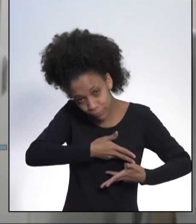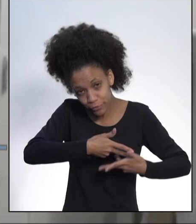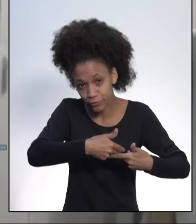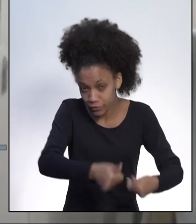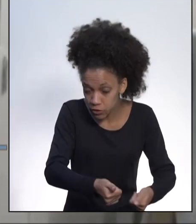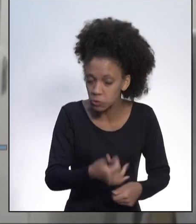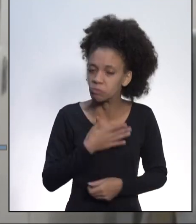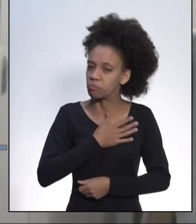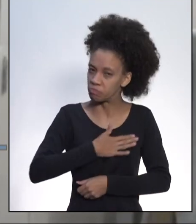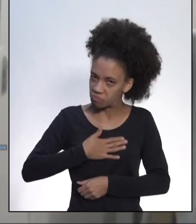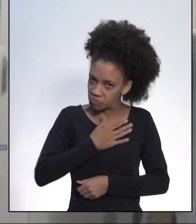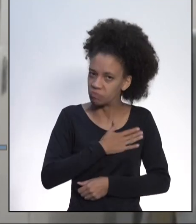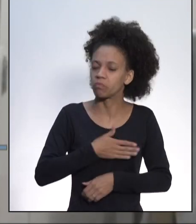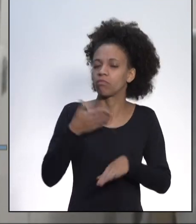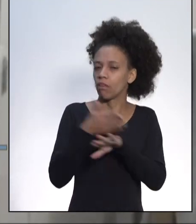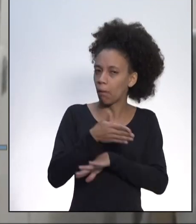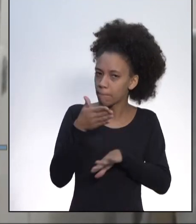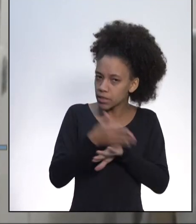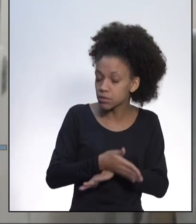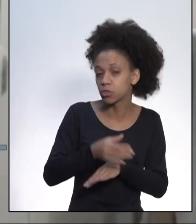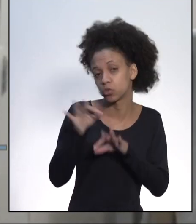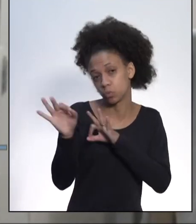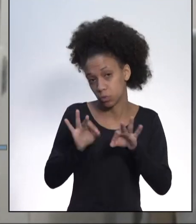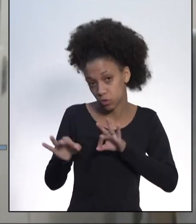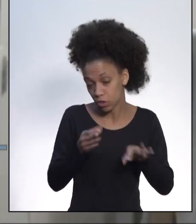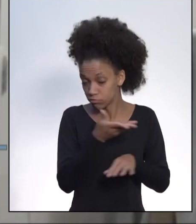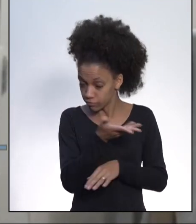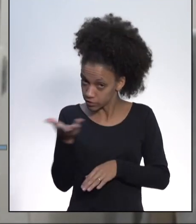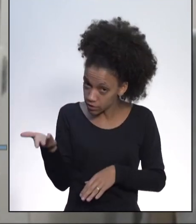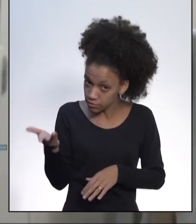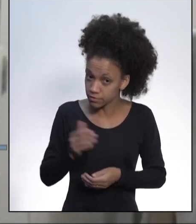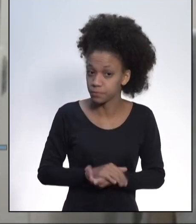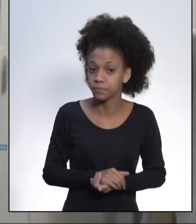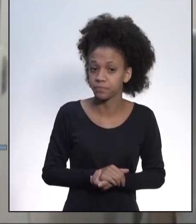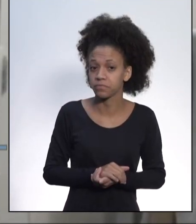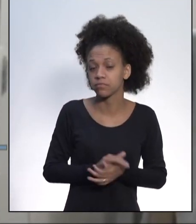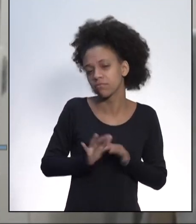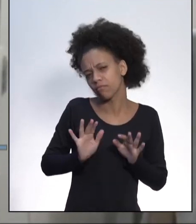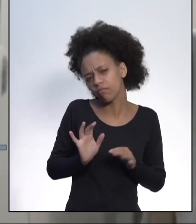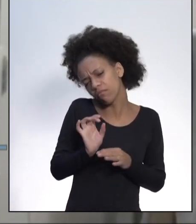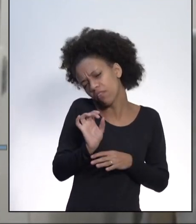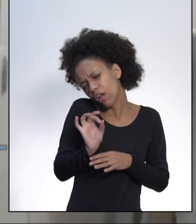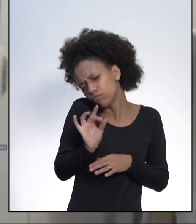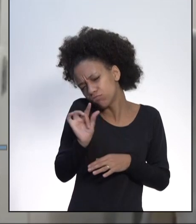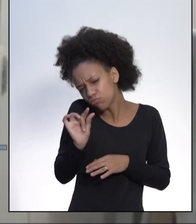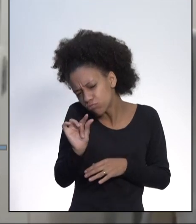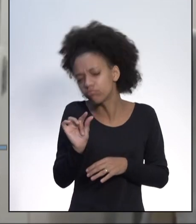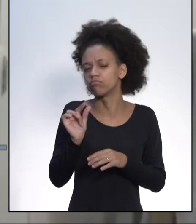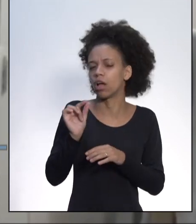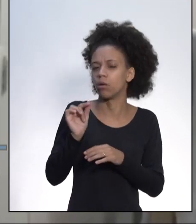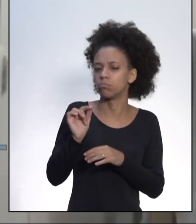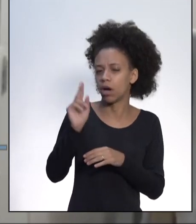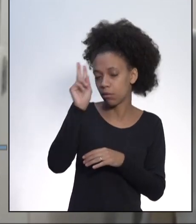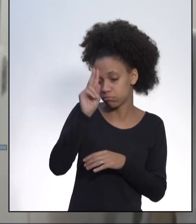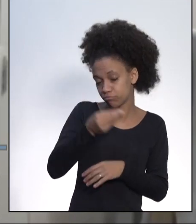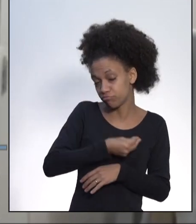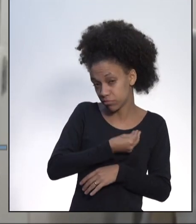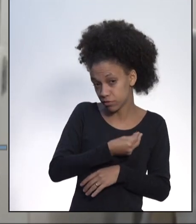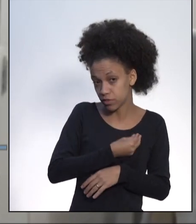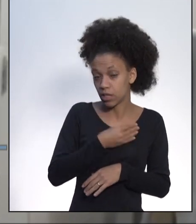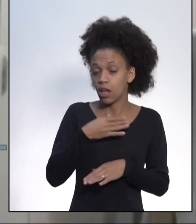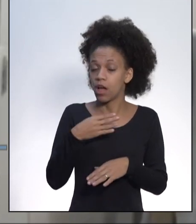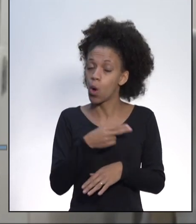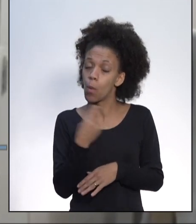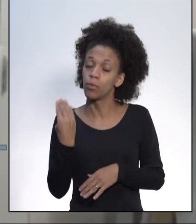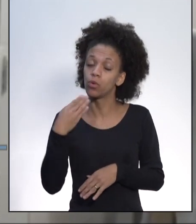uma satisfação gigante estar participando aqui desse projeto com vocês. Falar um pouquinho da minha história, né? Eu sou Bruno,